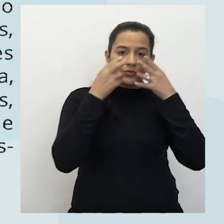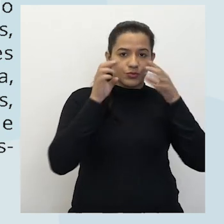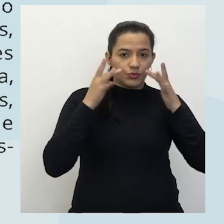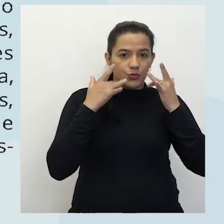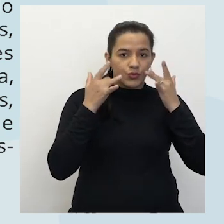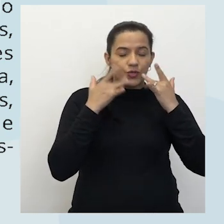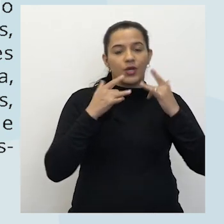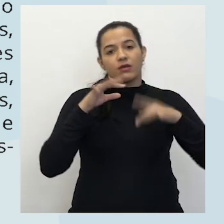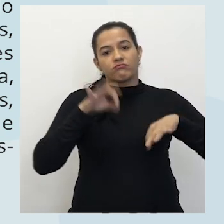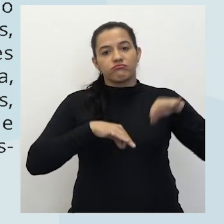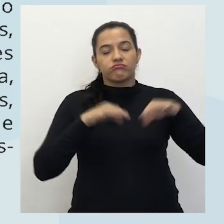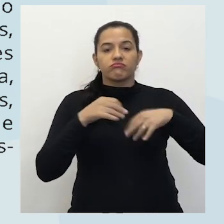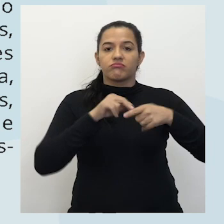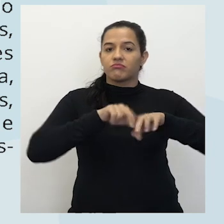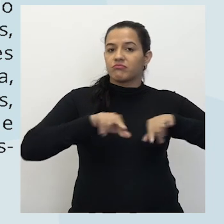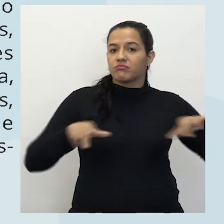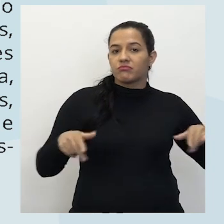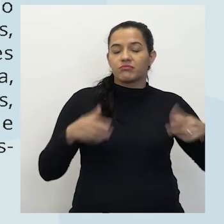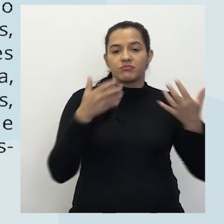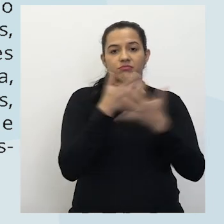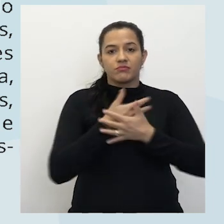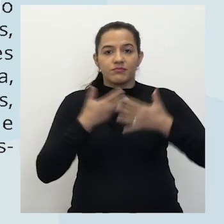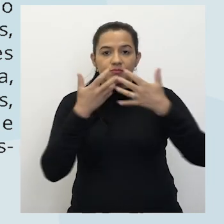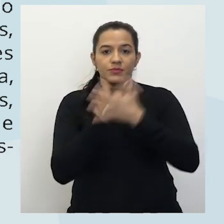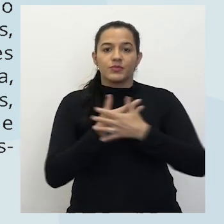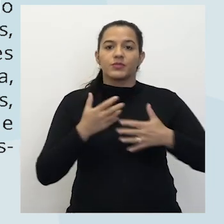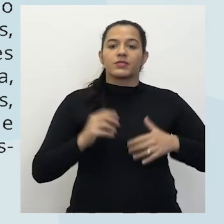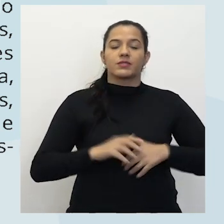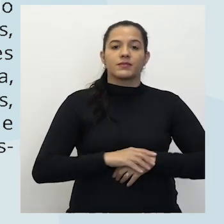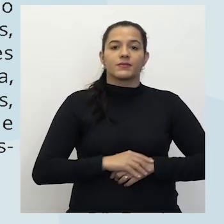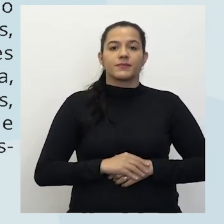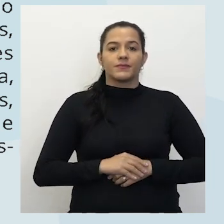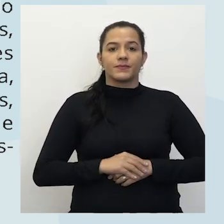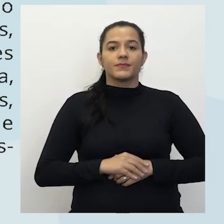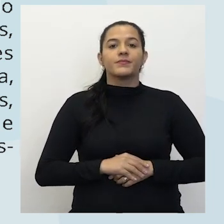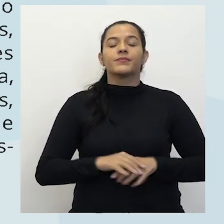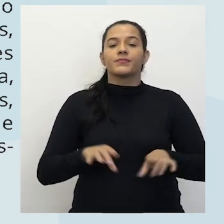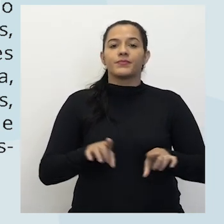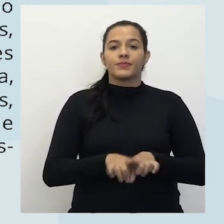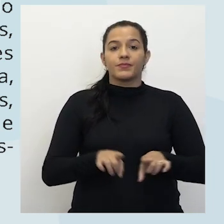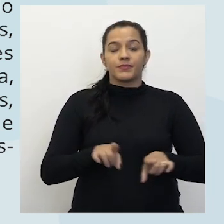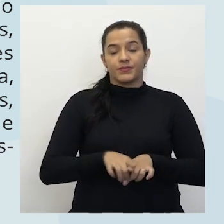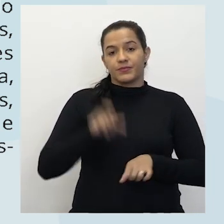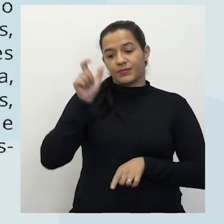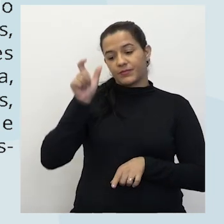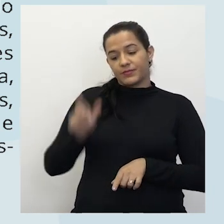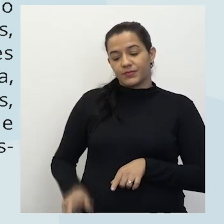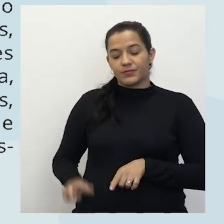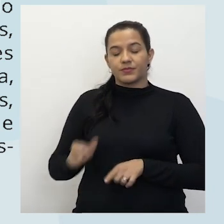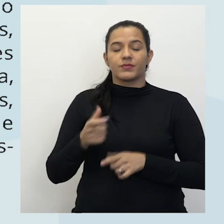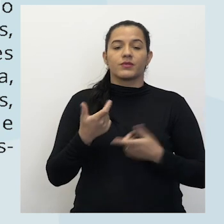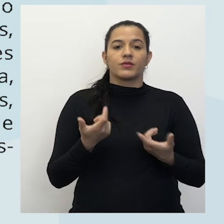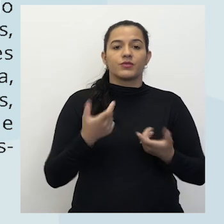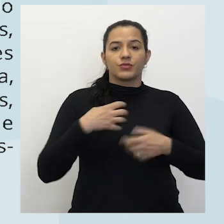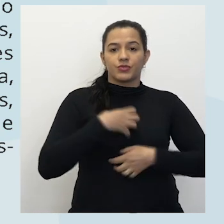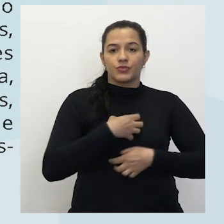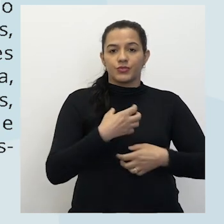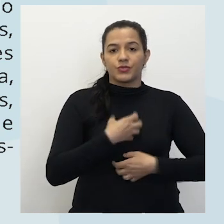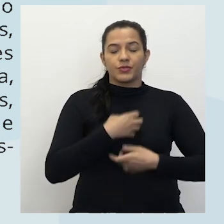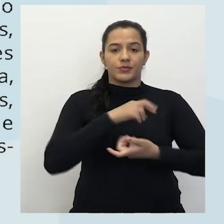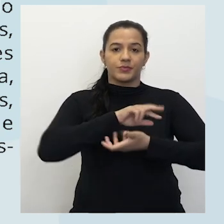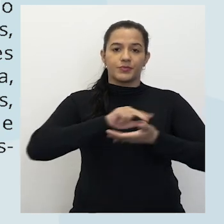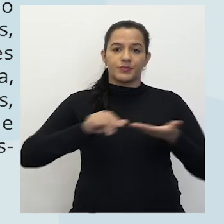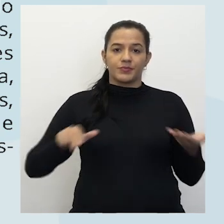e midiáticas, música. Quanto aos temas, personagens, estilos, autores, etc. E entre o